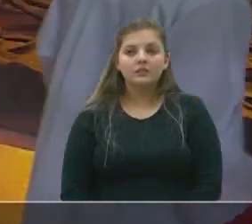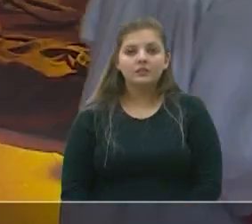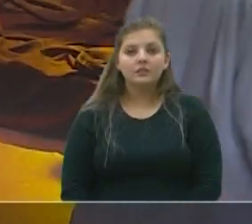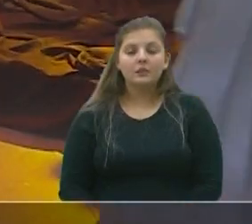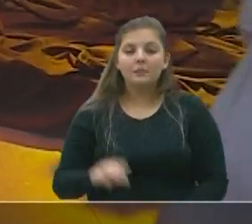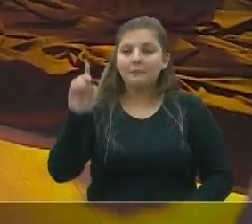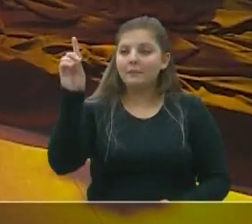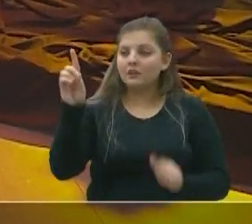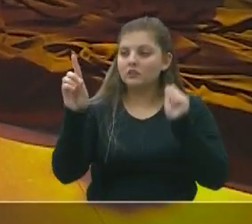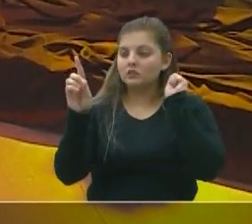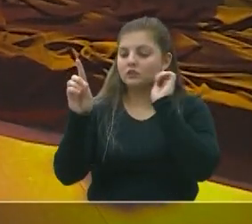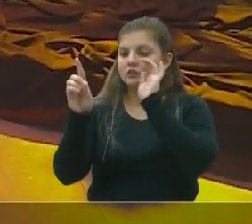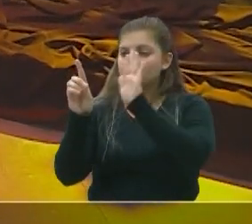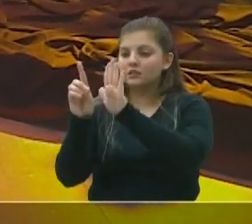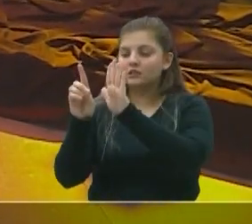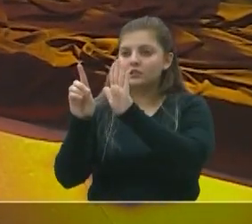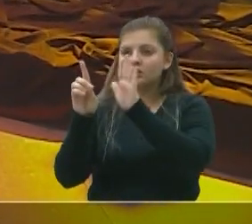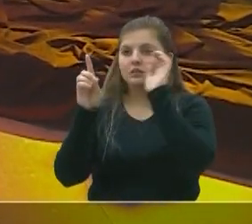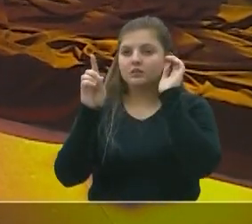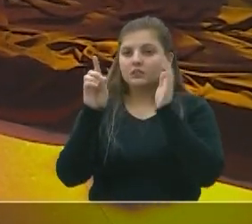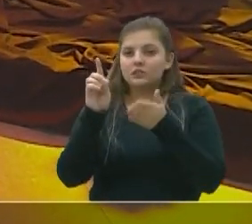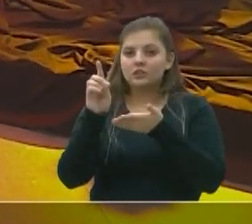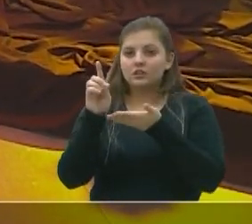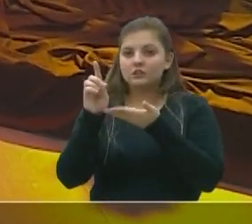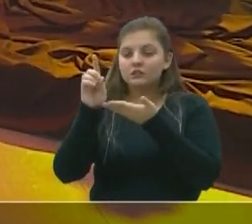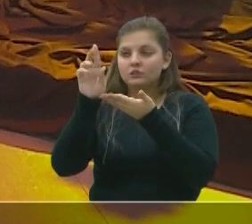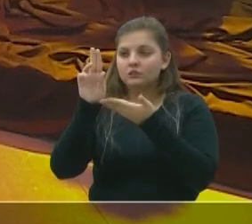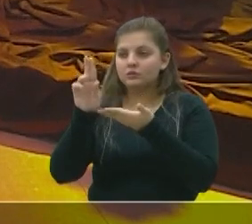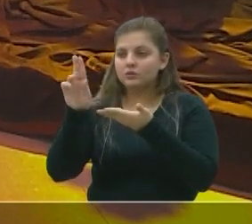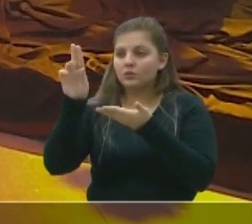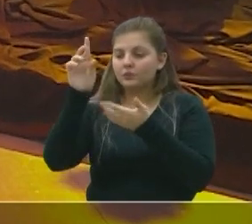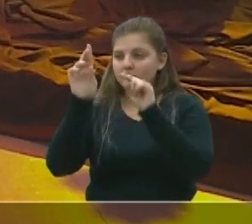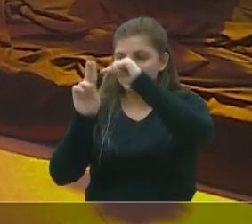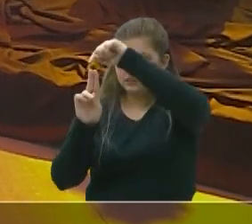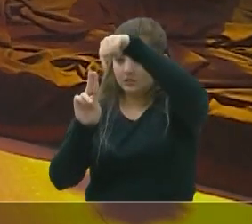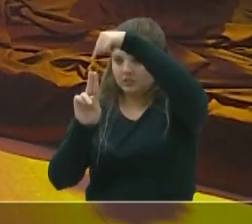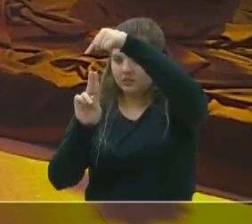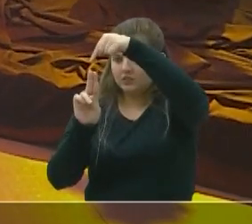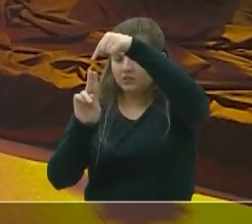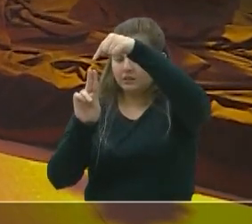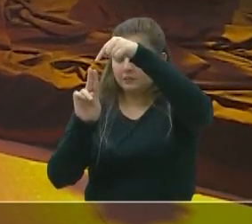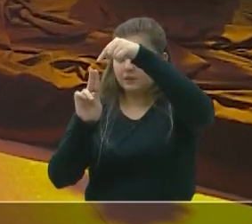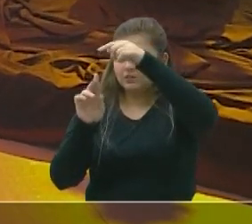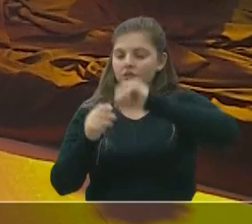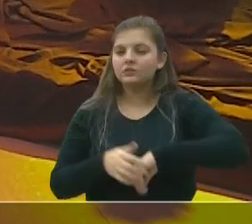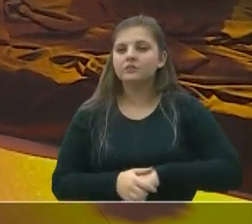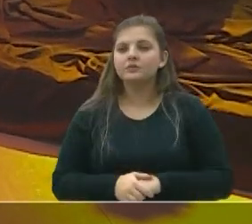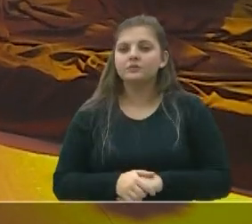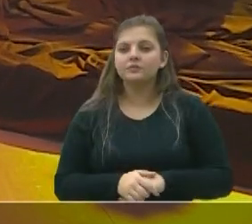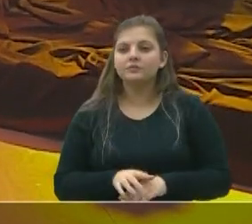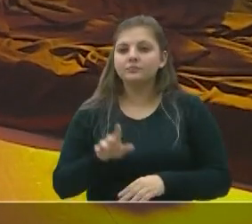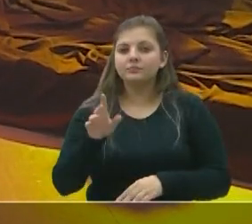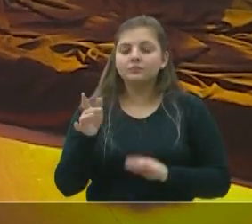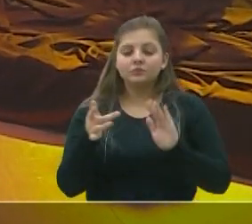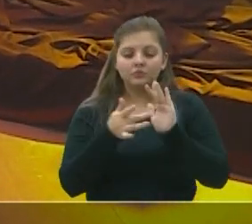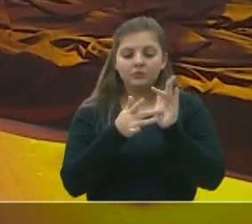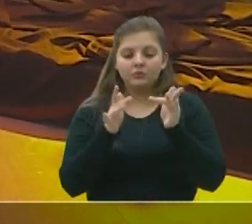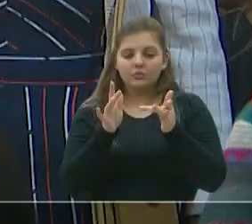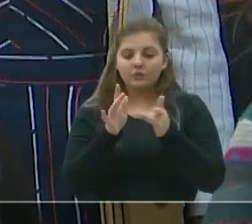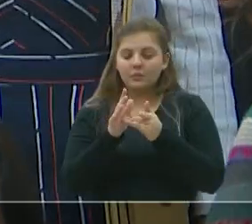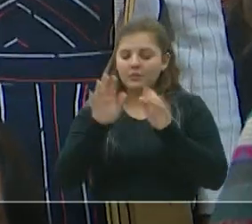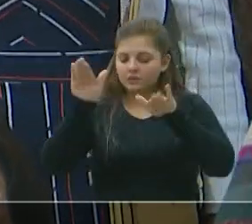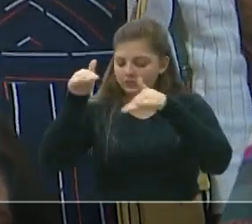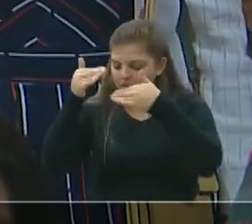Bendito seja Deus, bendito seja o seu santo nome. Bendito seja Jesus